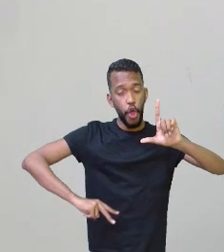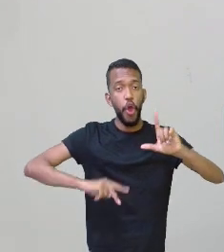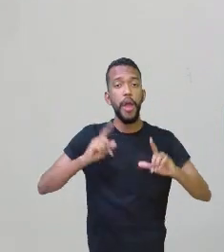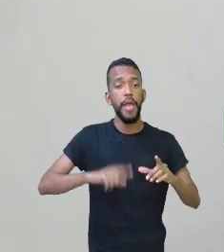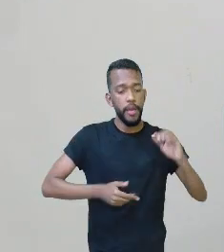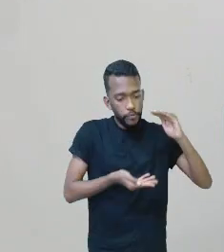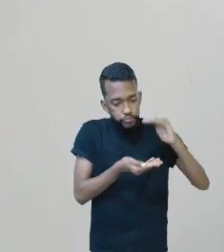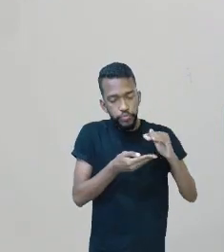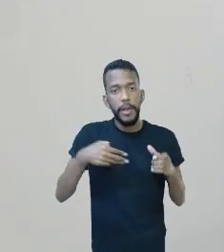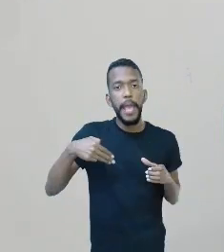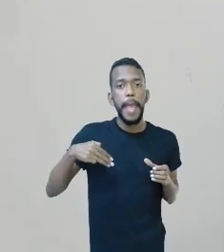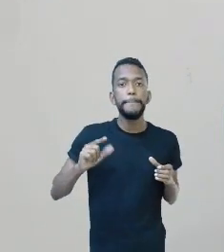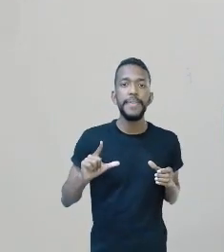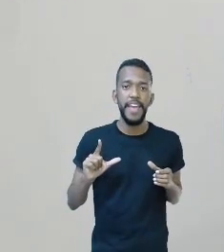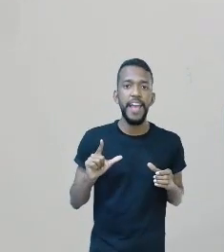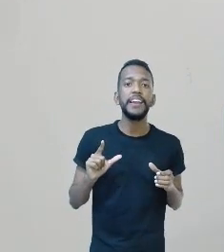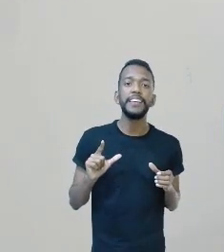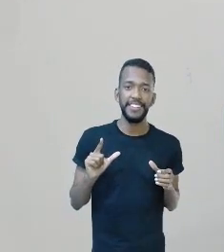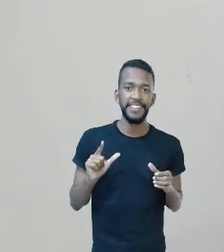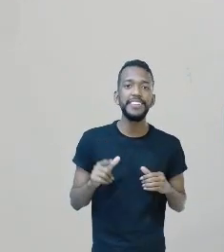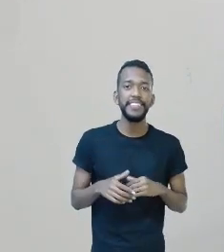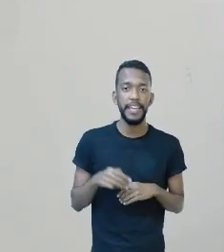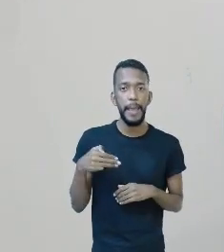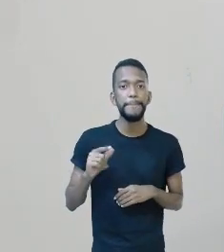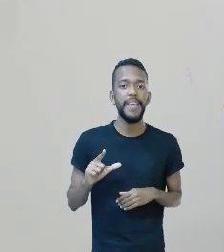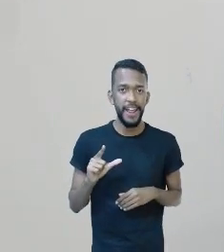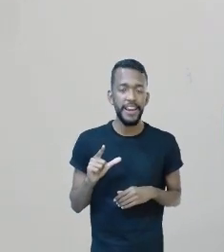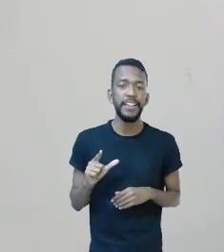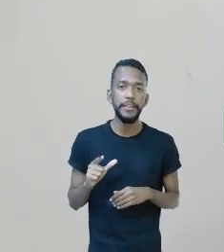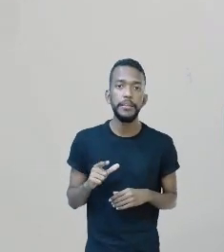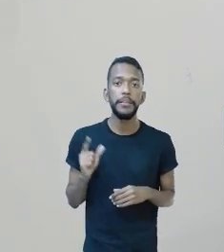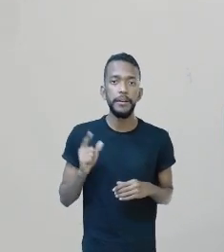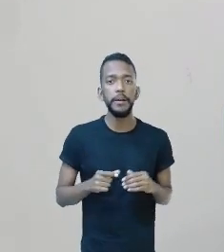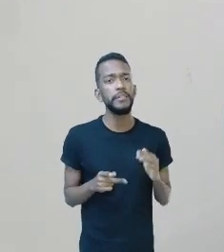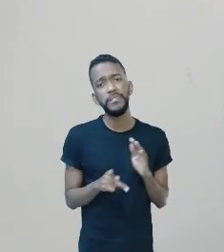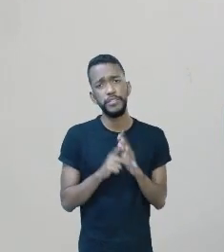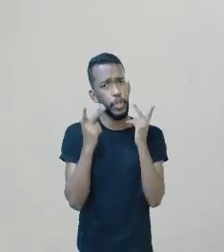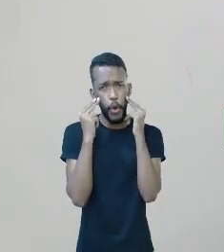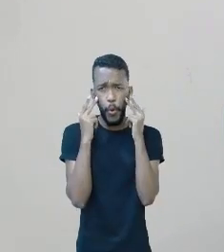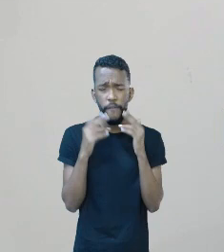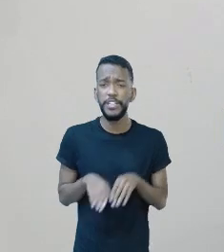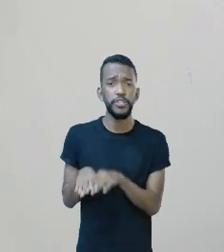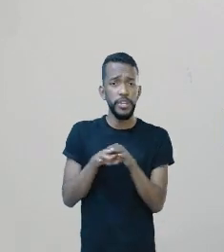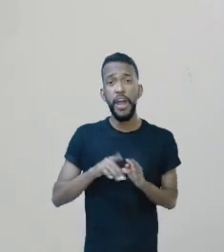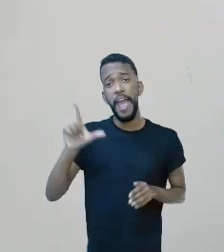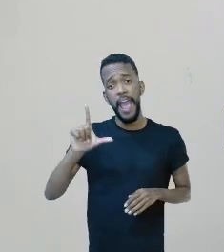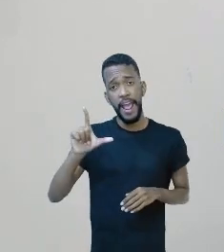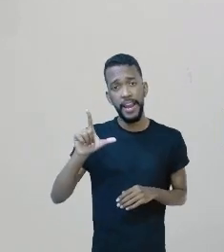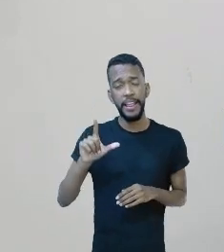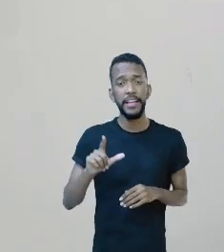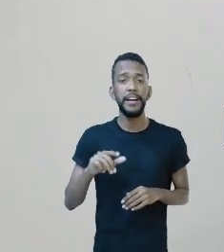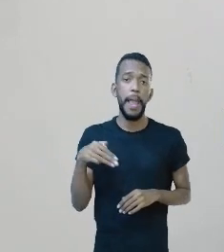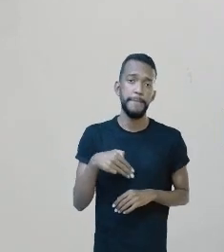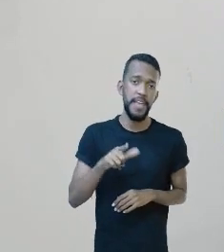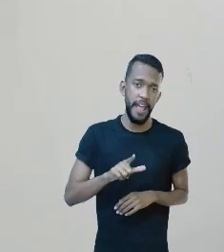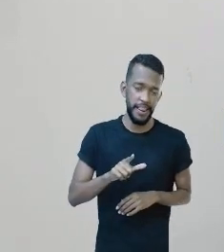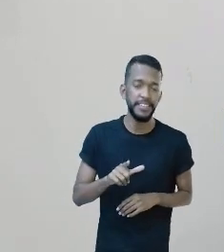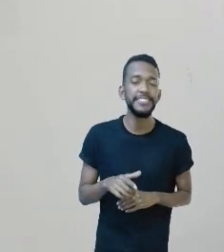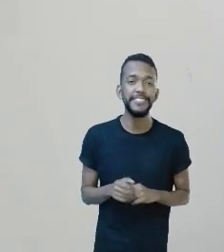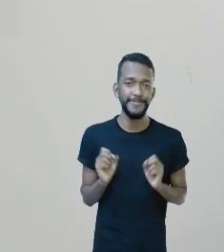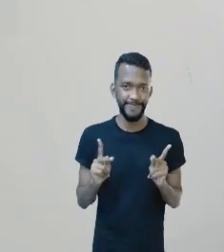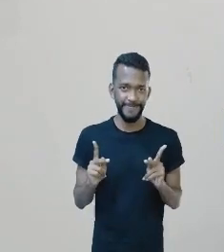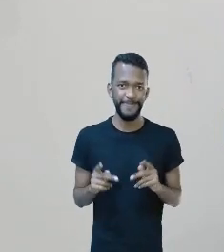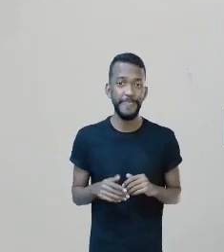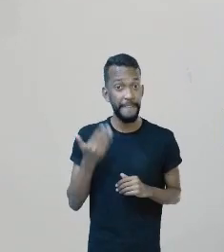menores a gente utiliza os mililitros, ml. São as convencionais, litro e mililitro, tá